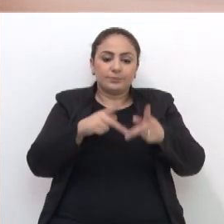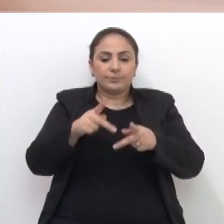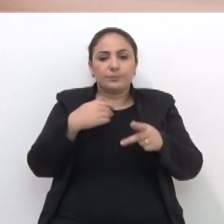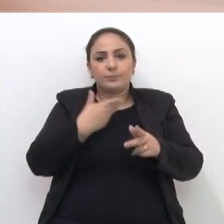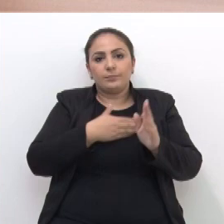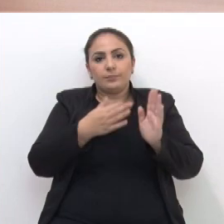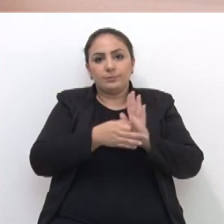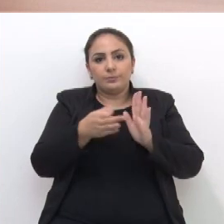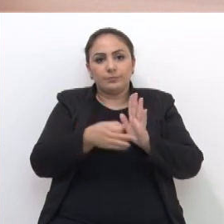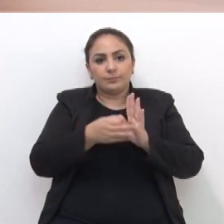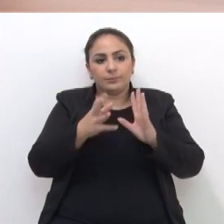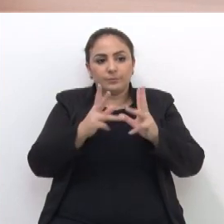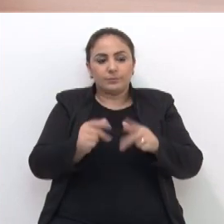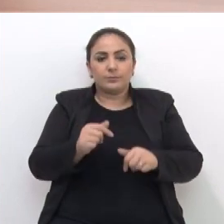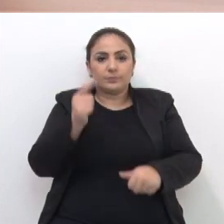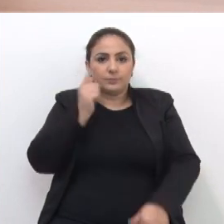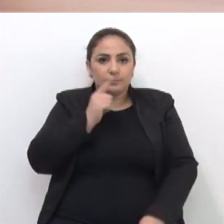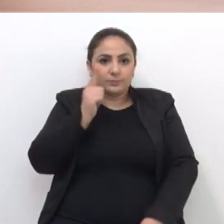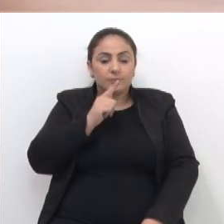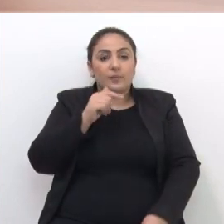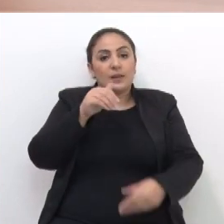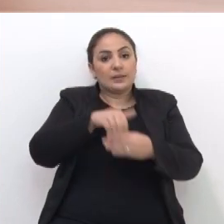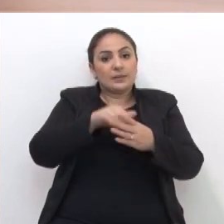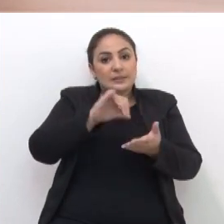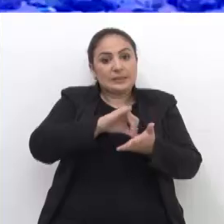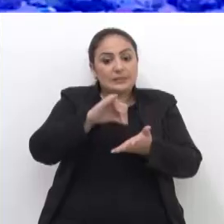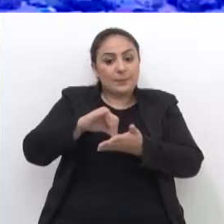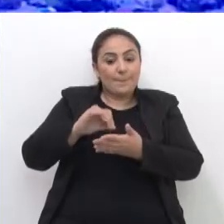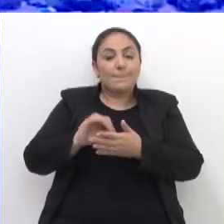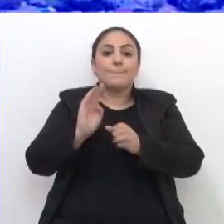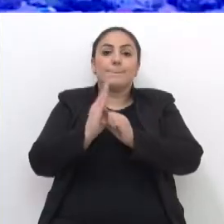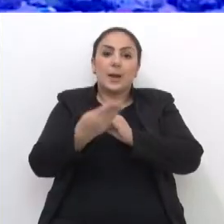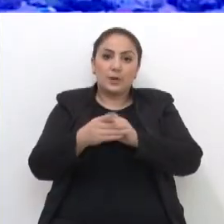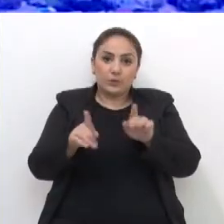Cavalcante, contemplando as áreas de educação e segurança.